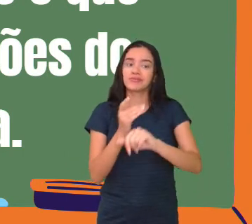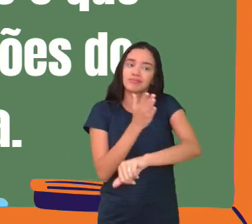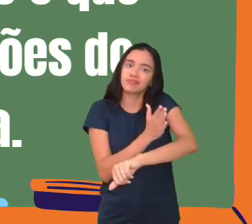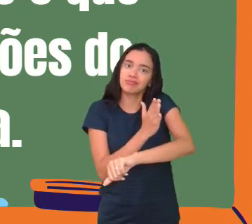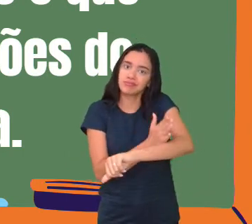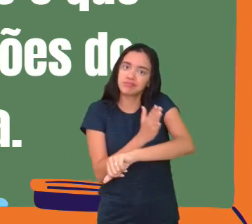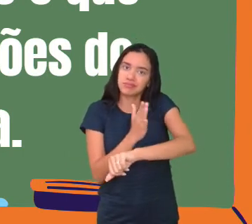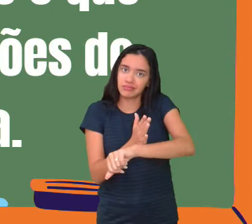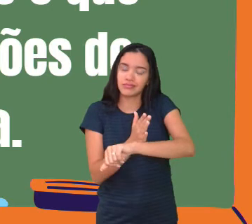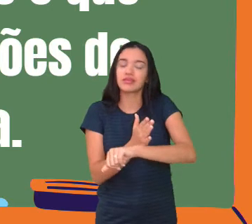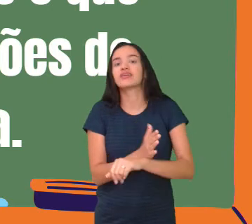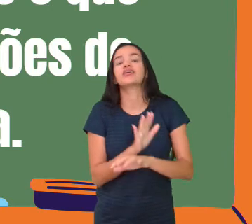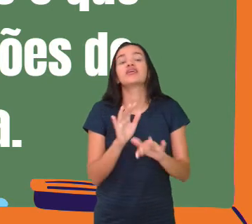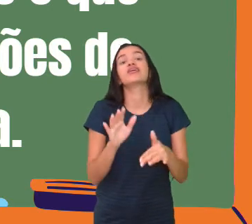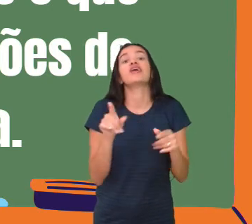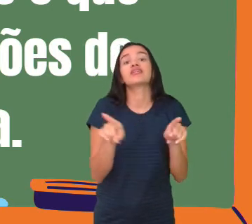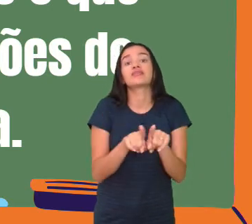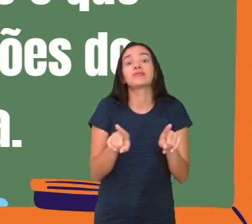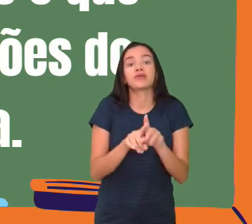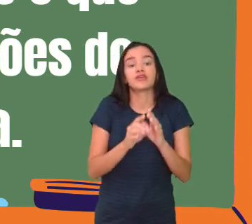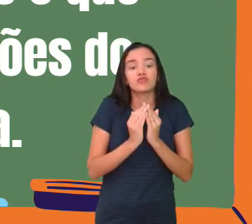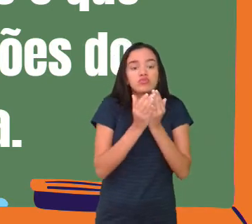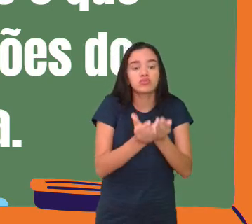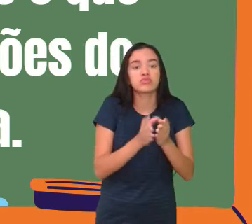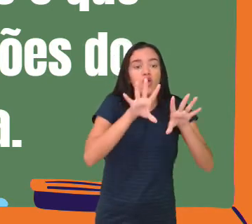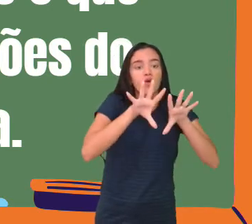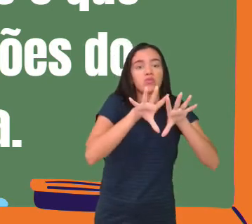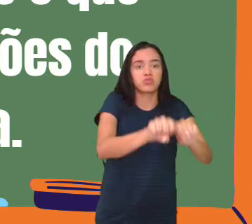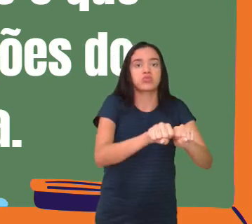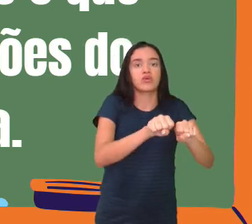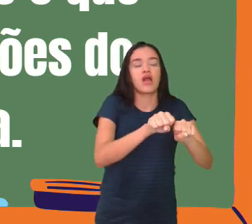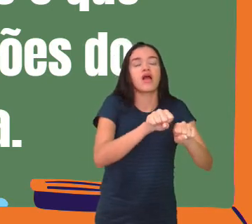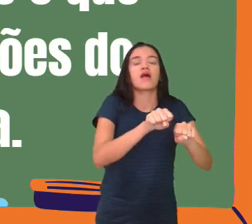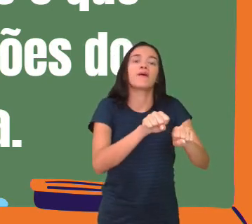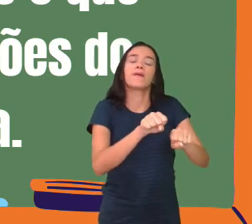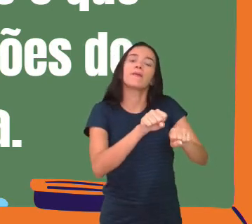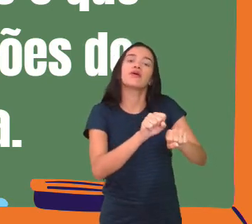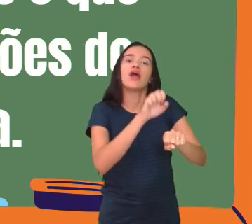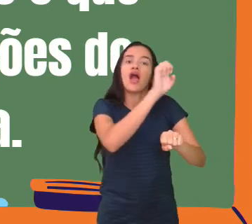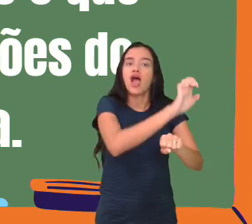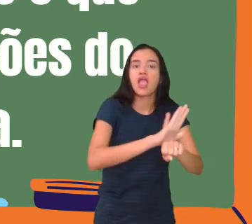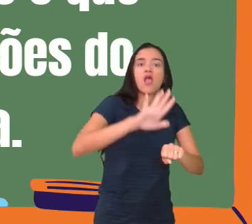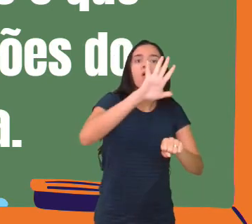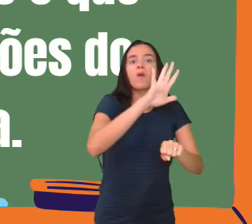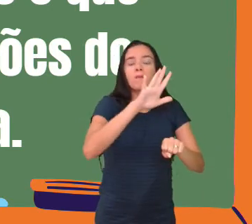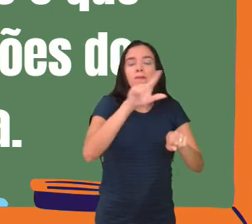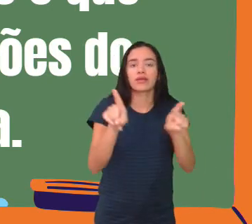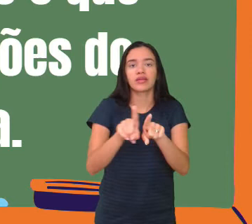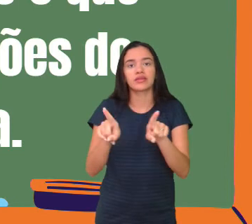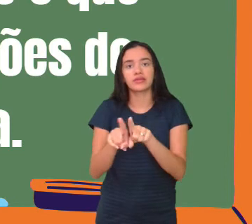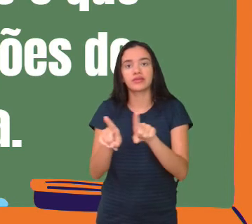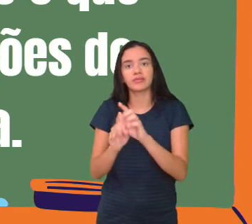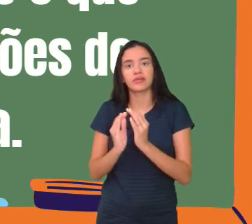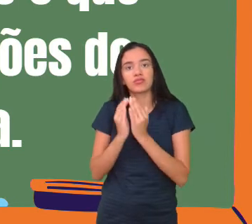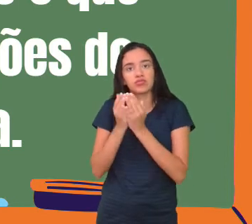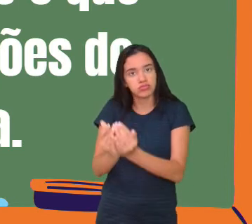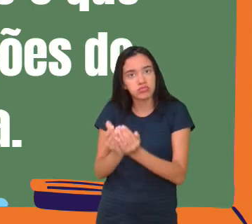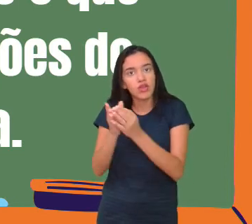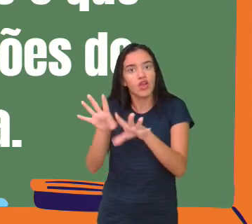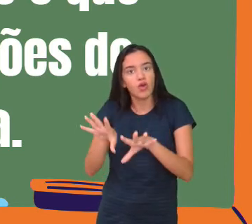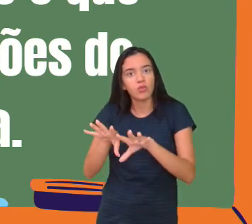expansão marítima europeia. E naquele período em que